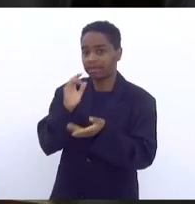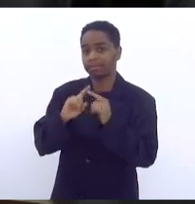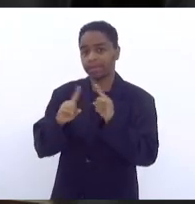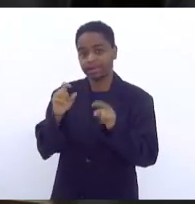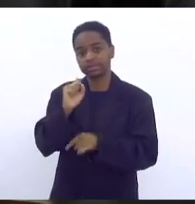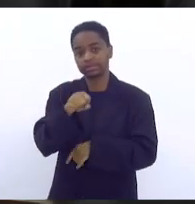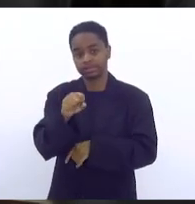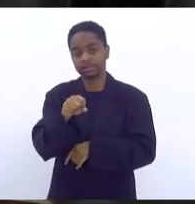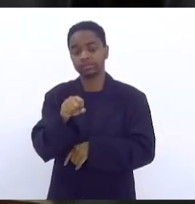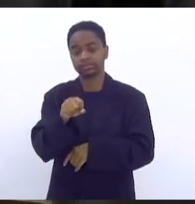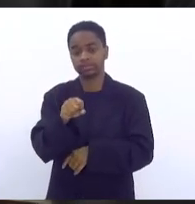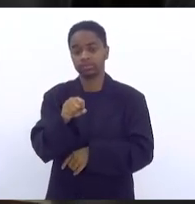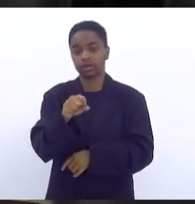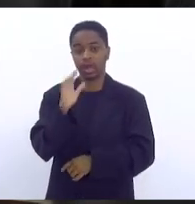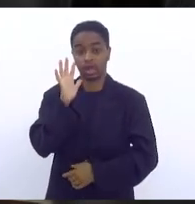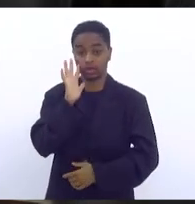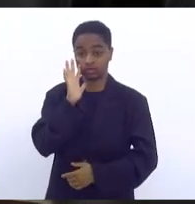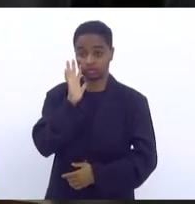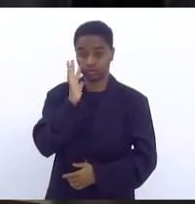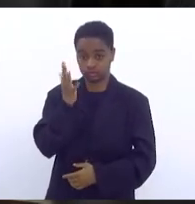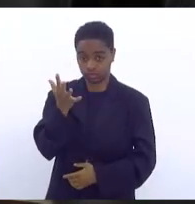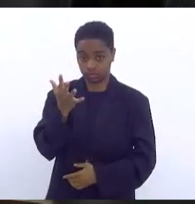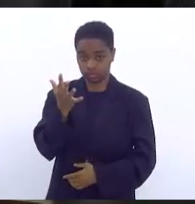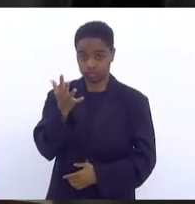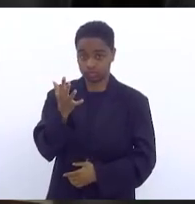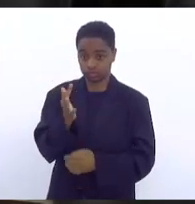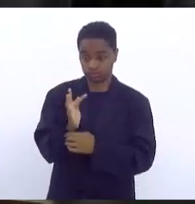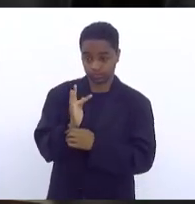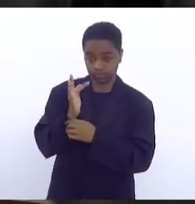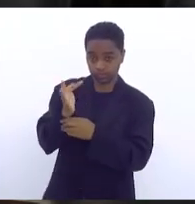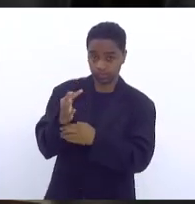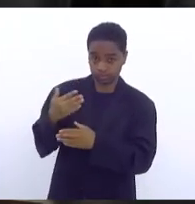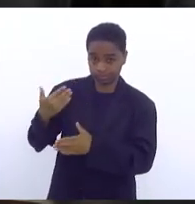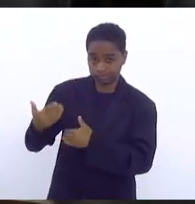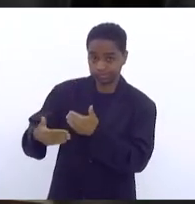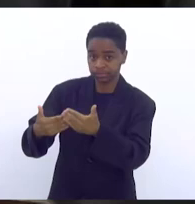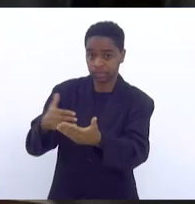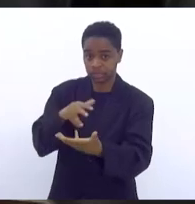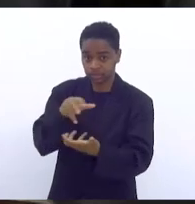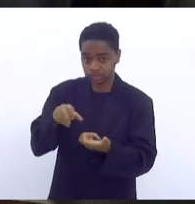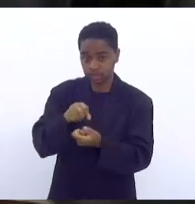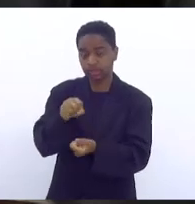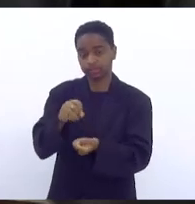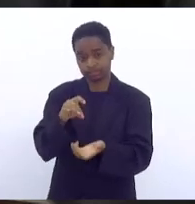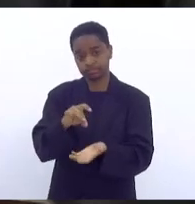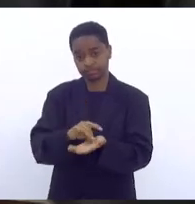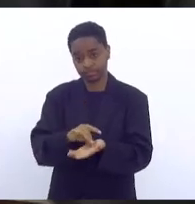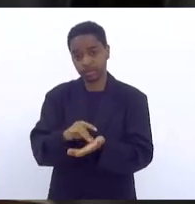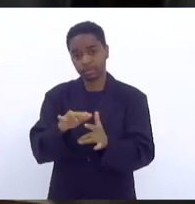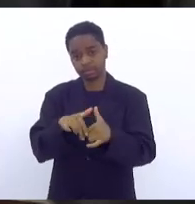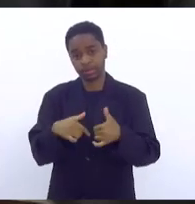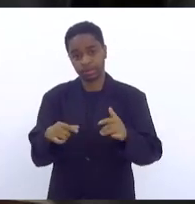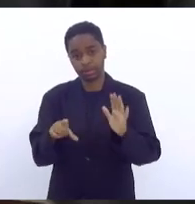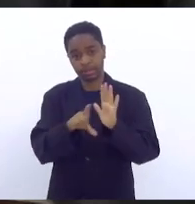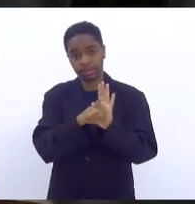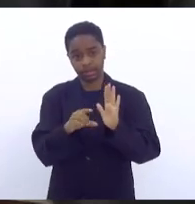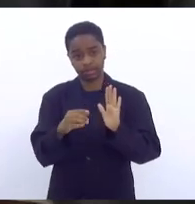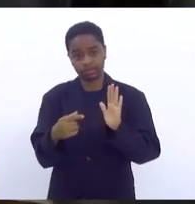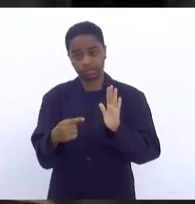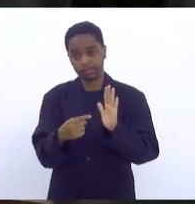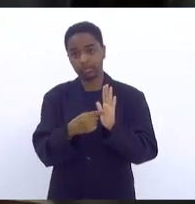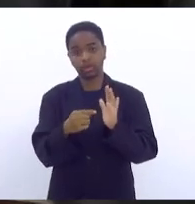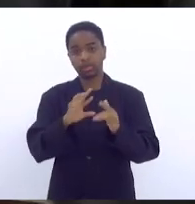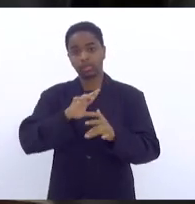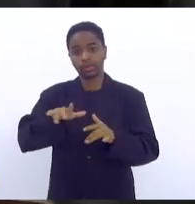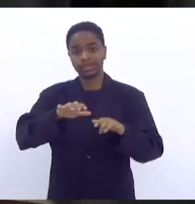eh eh a solução de longo prazo sust ável realmente né até pela legislação não é o separador